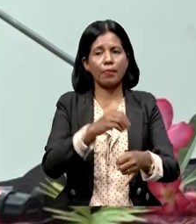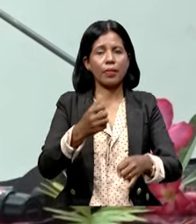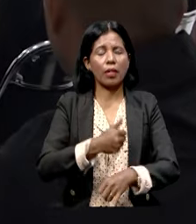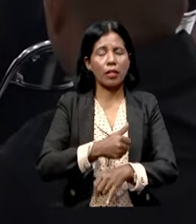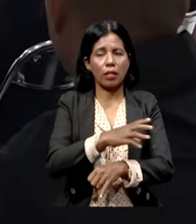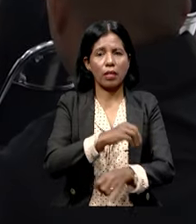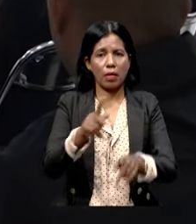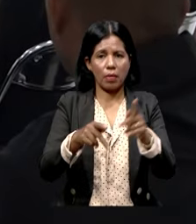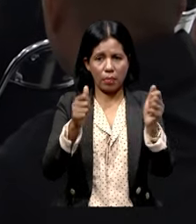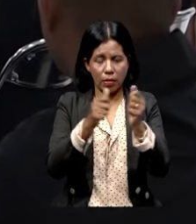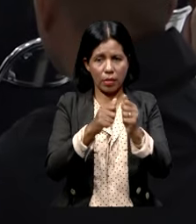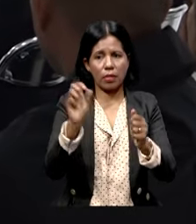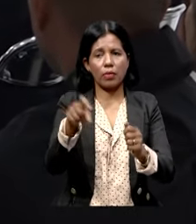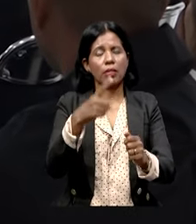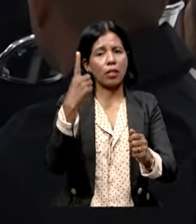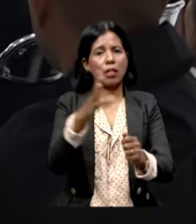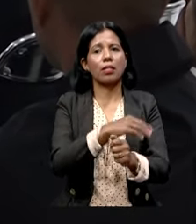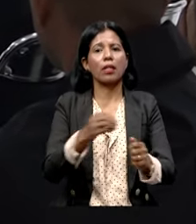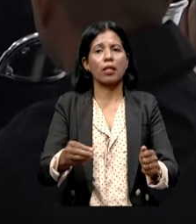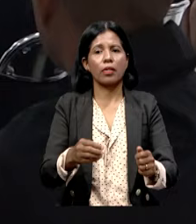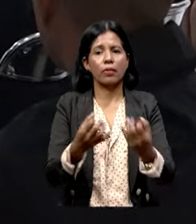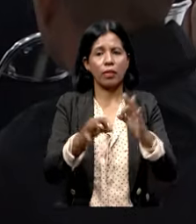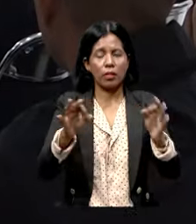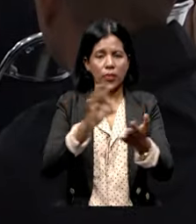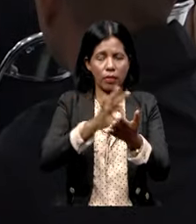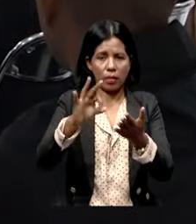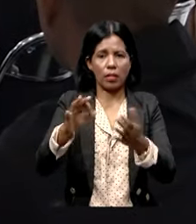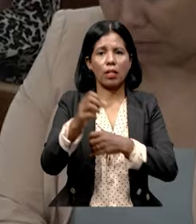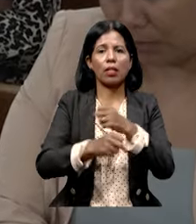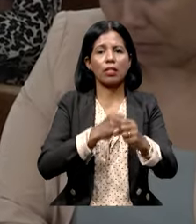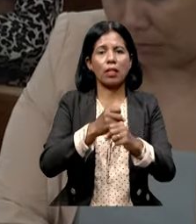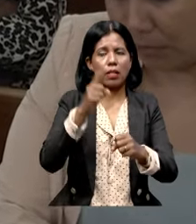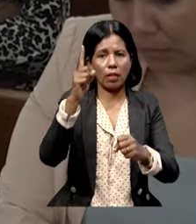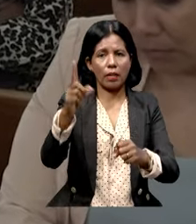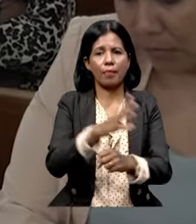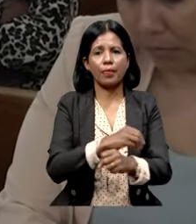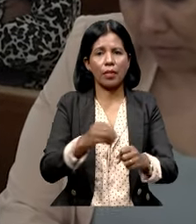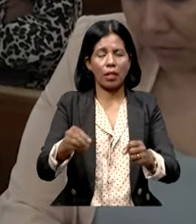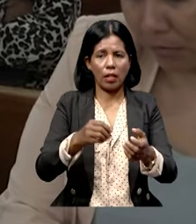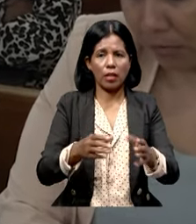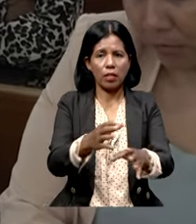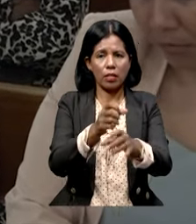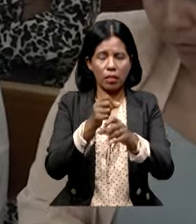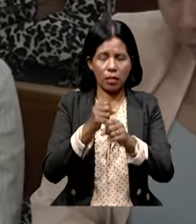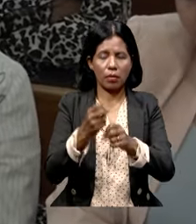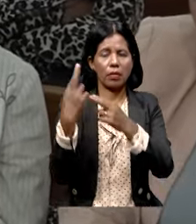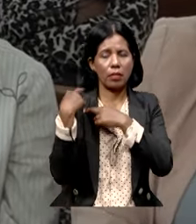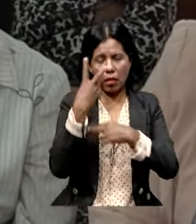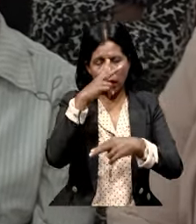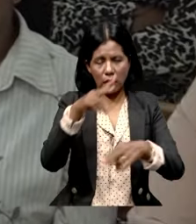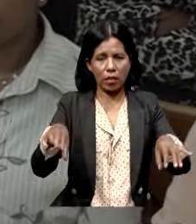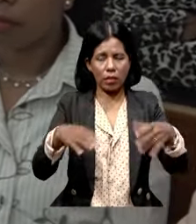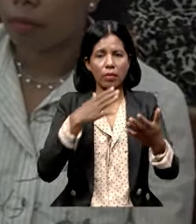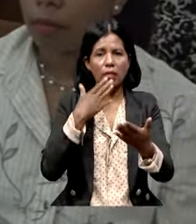INSANUL Resinida, a foi oficial de justiça Sirané, remata formação durante Tina Ida, no adjunto escrivão Nebesimo Posse, a Reba Sirané, prestação